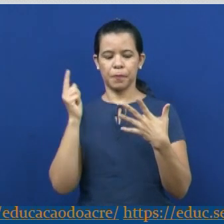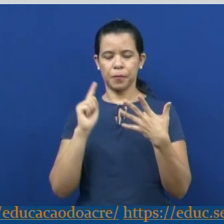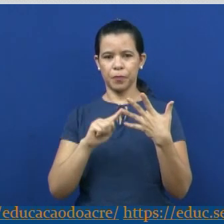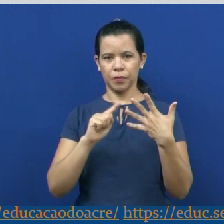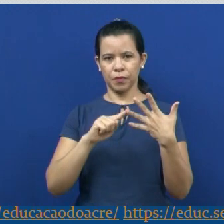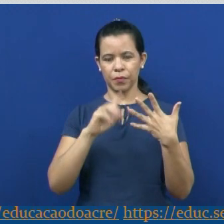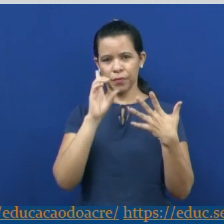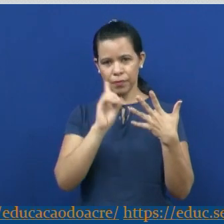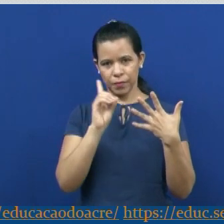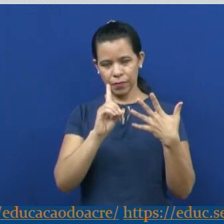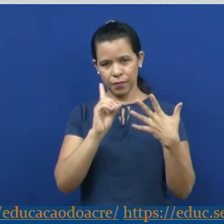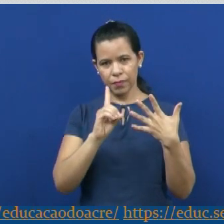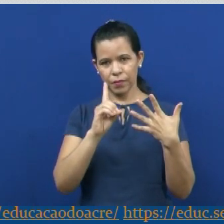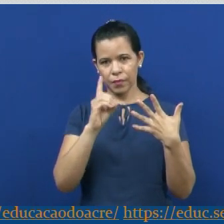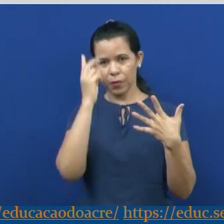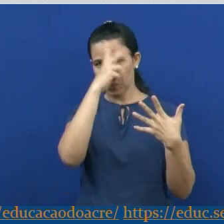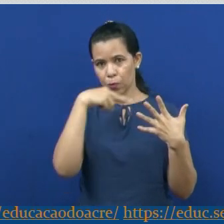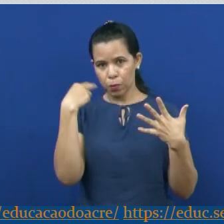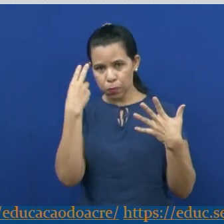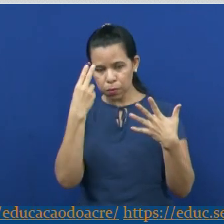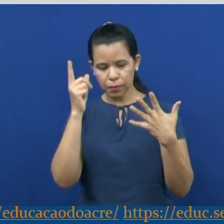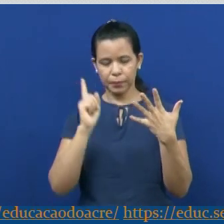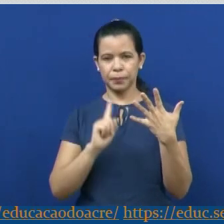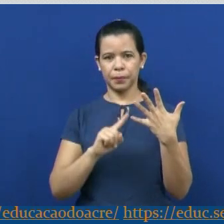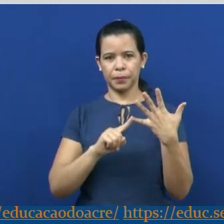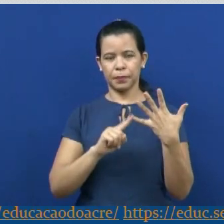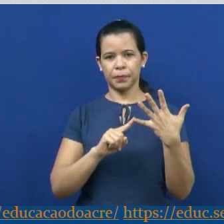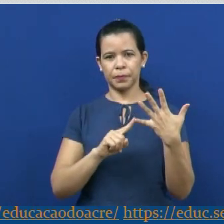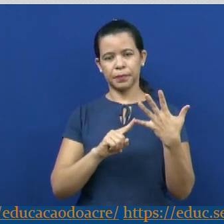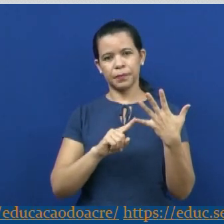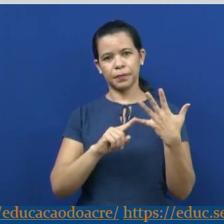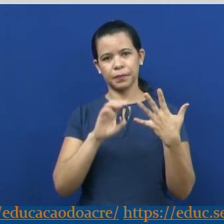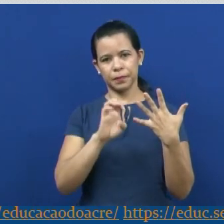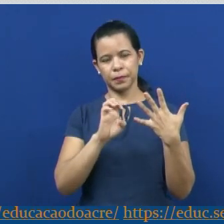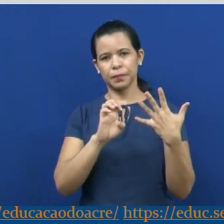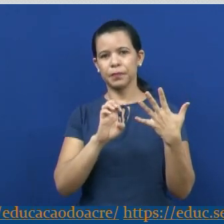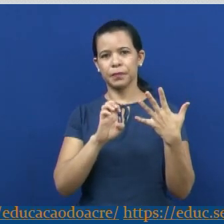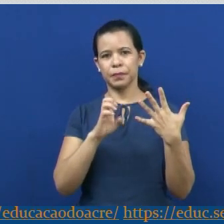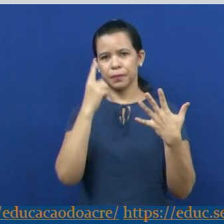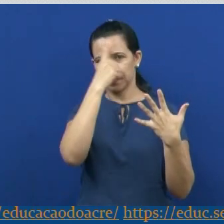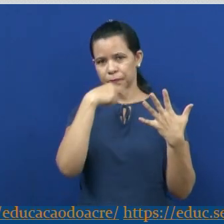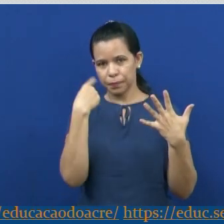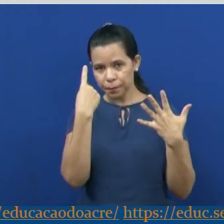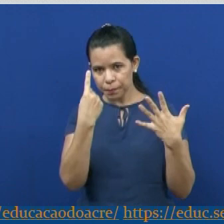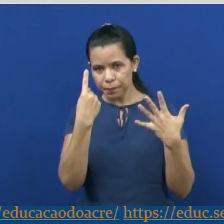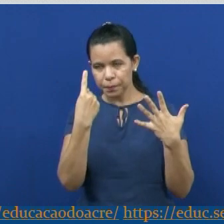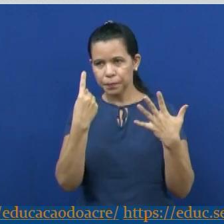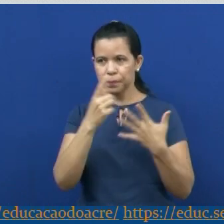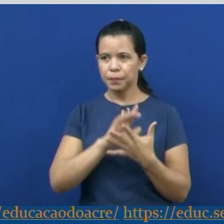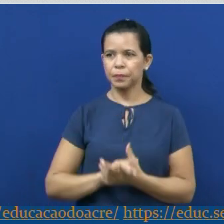alternativa D, 2 horas. E na alternativa E, 1 hora.